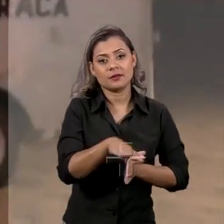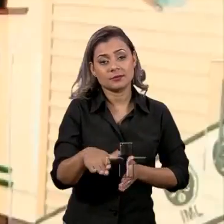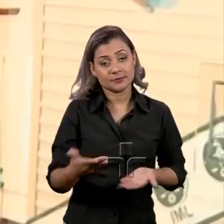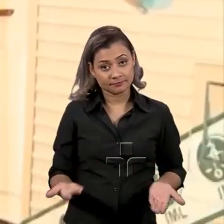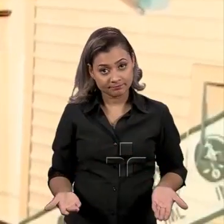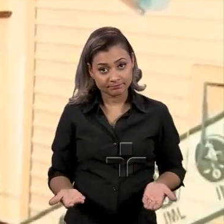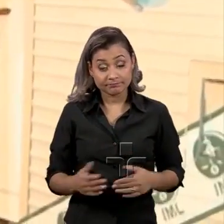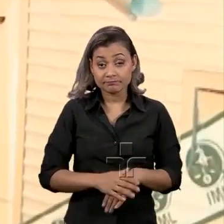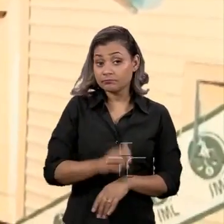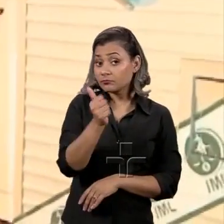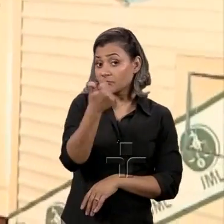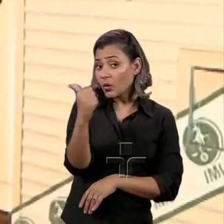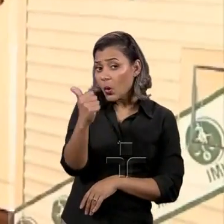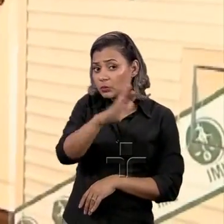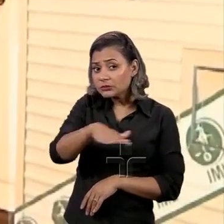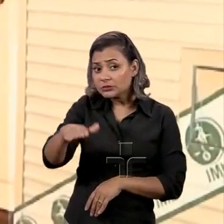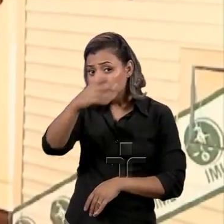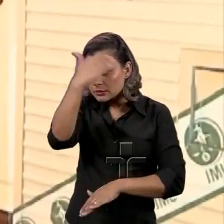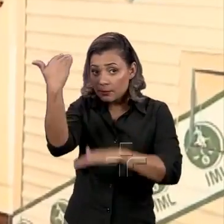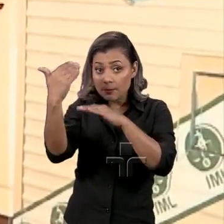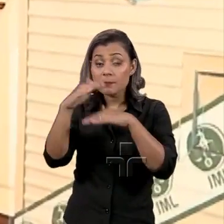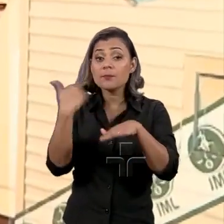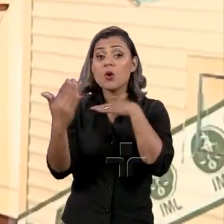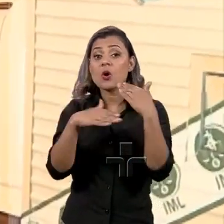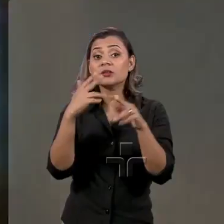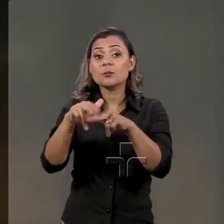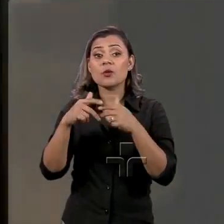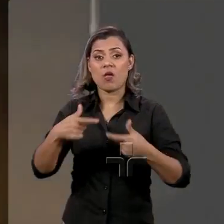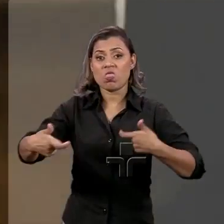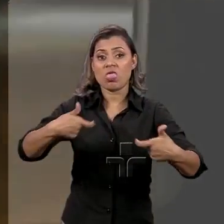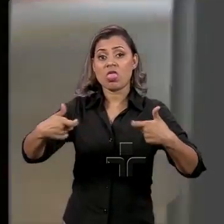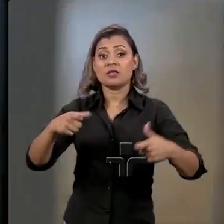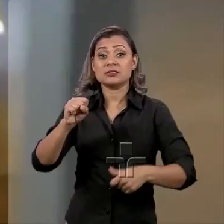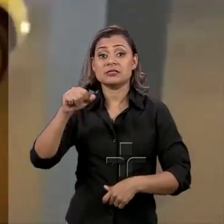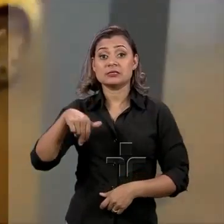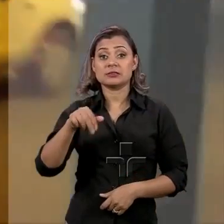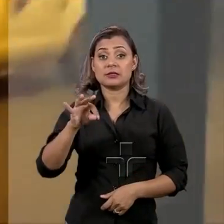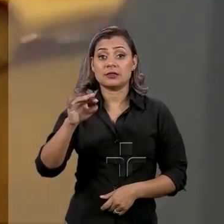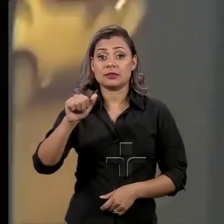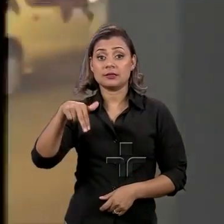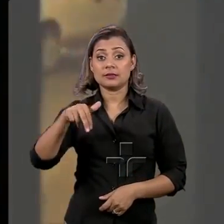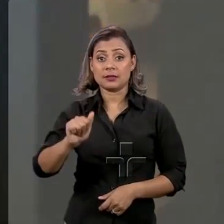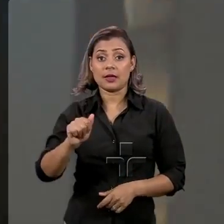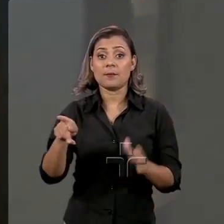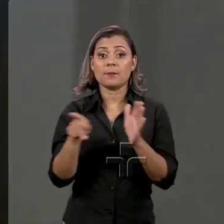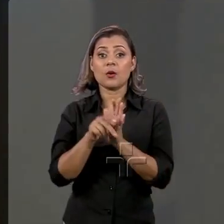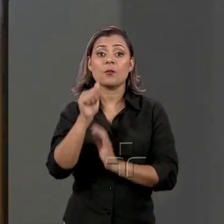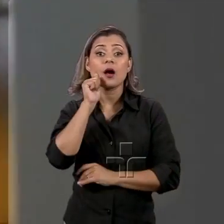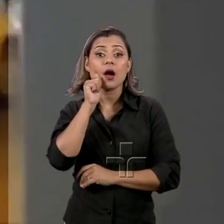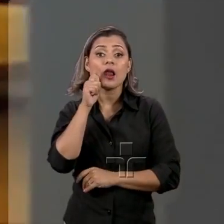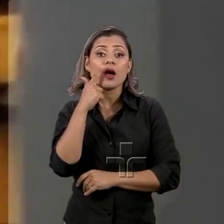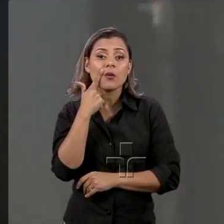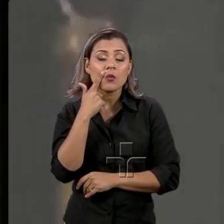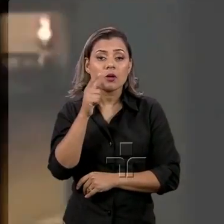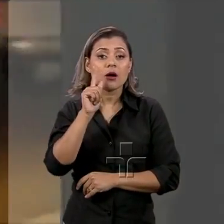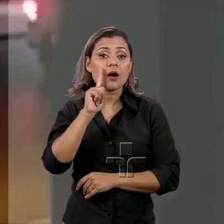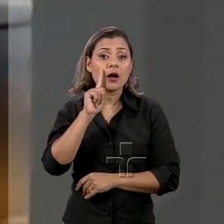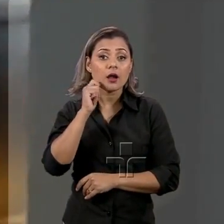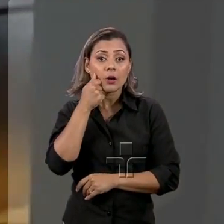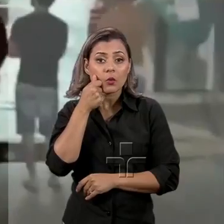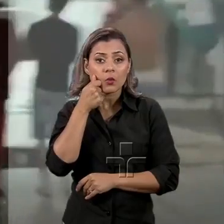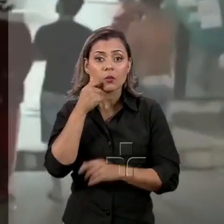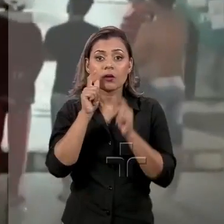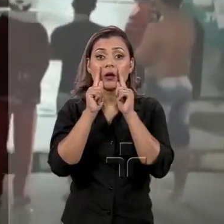11 pessoas foram mortas após confronto com a Polícia Civil em Santana do Ipanema, em Alagoas. A troca de tiros com a